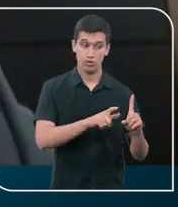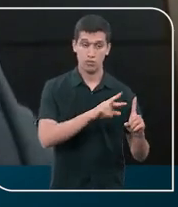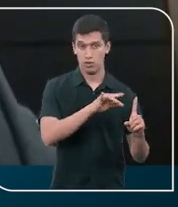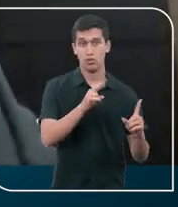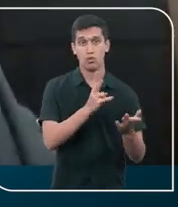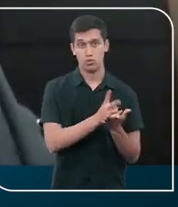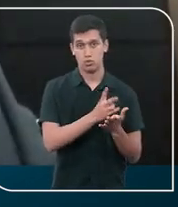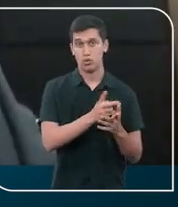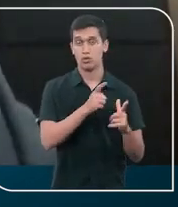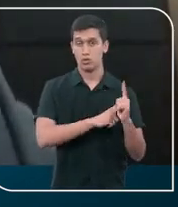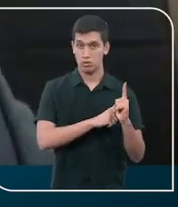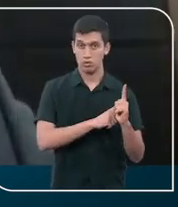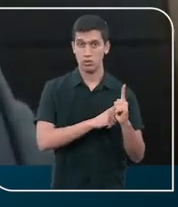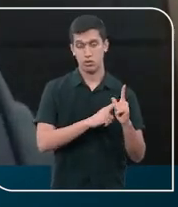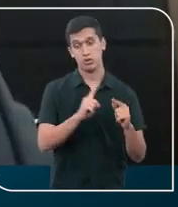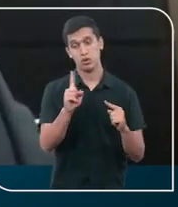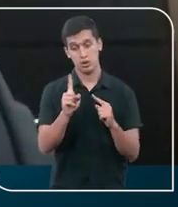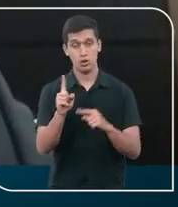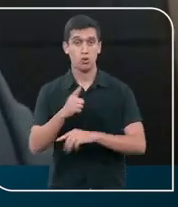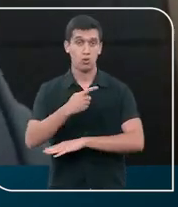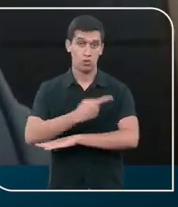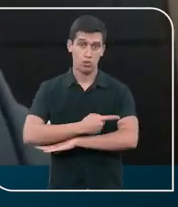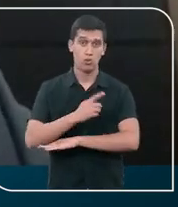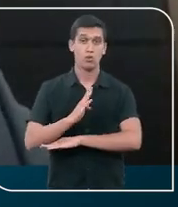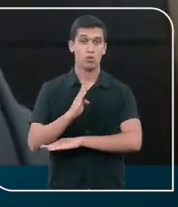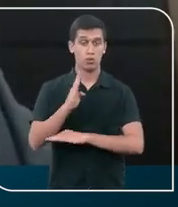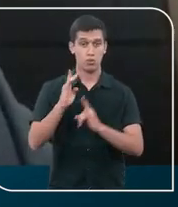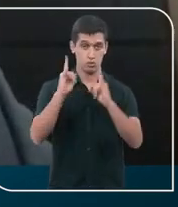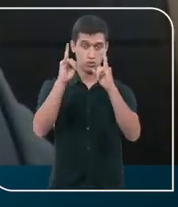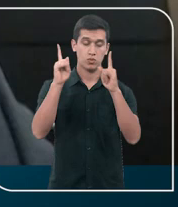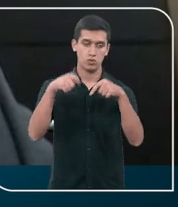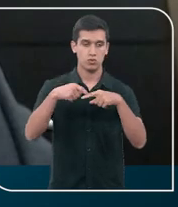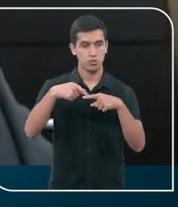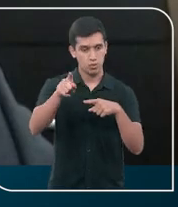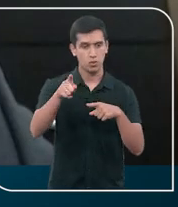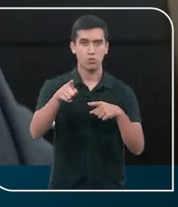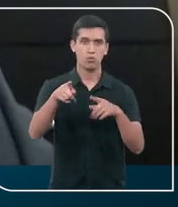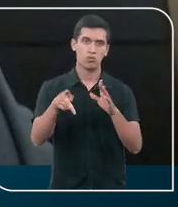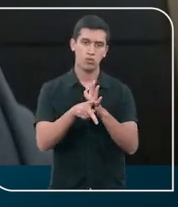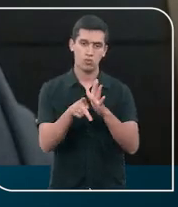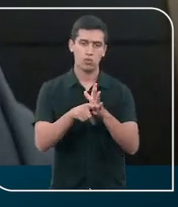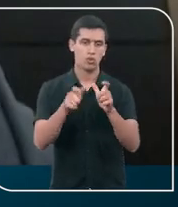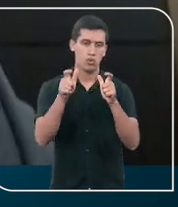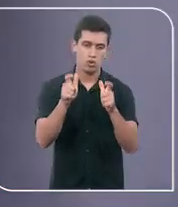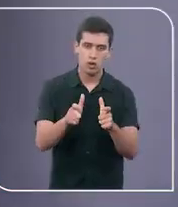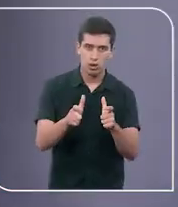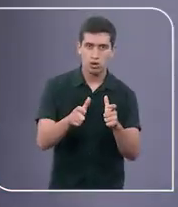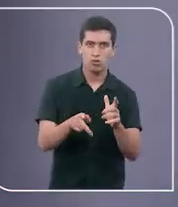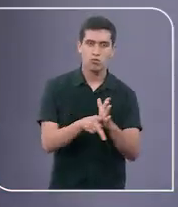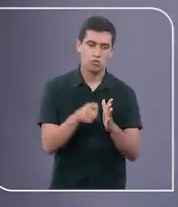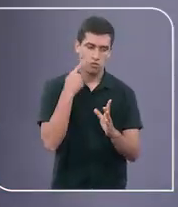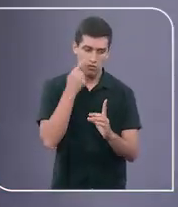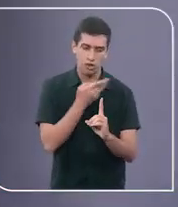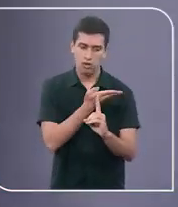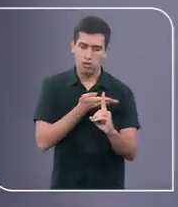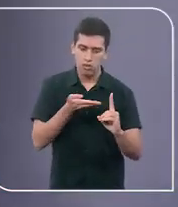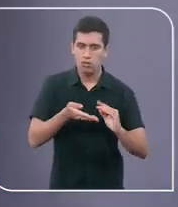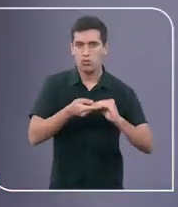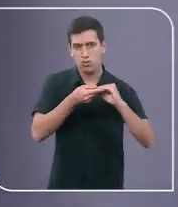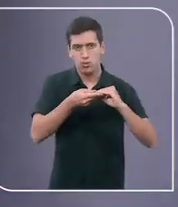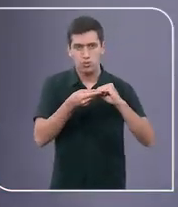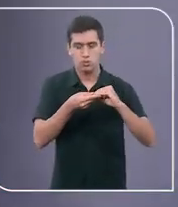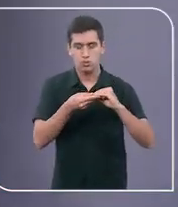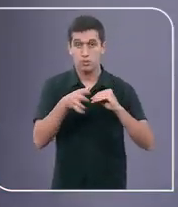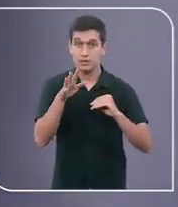procurar a administração para fazer um acordo, ela pode ser cobrada extrajudicialmente, mas se o condomínio não